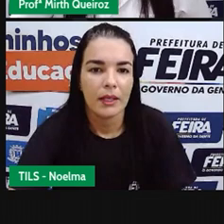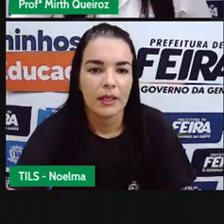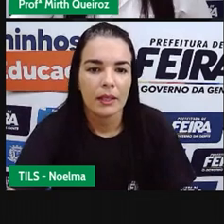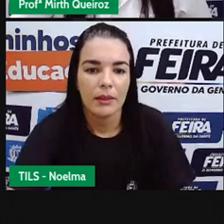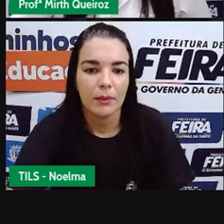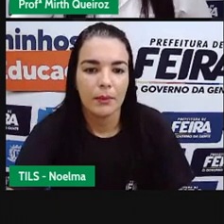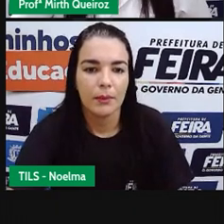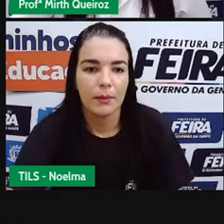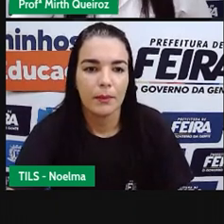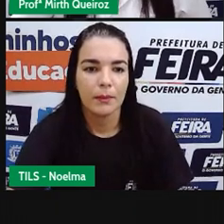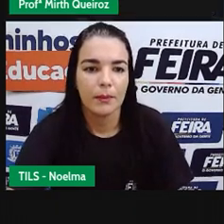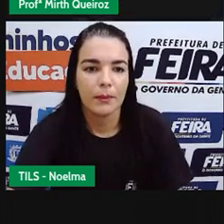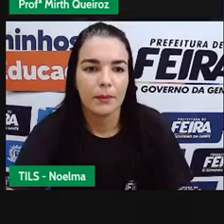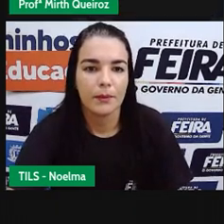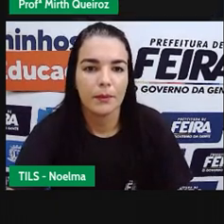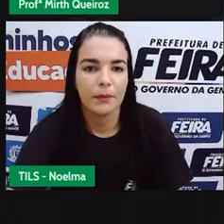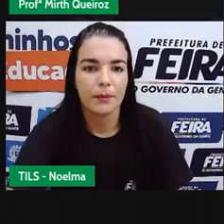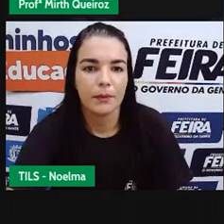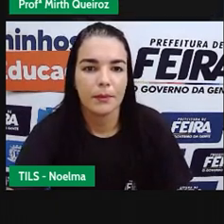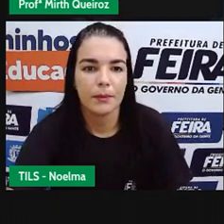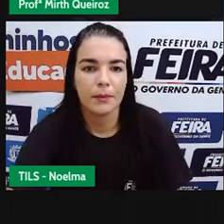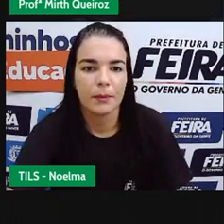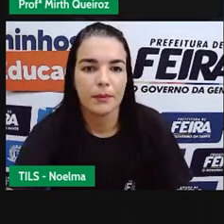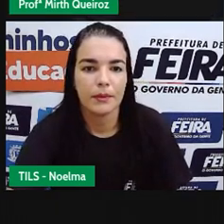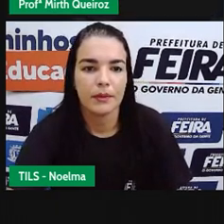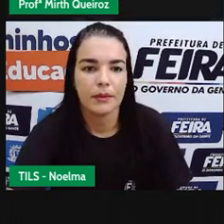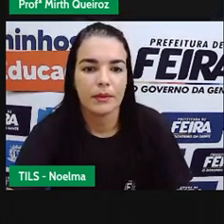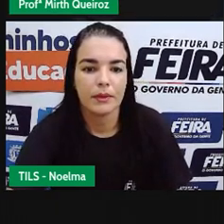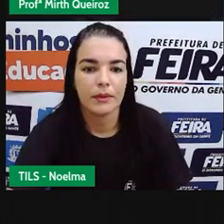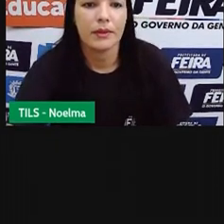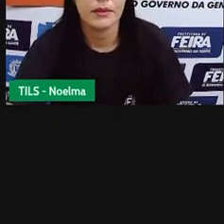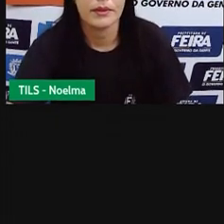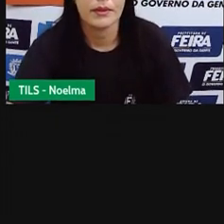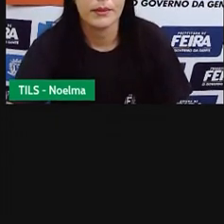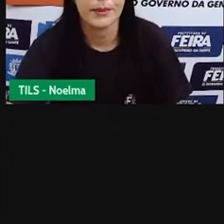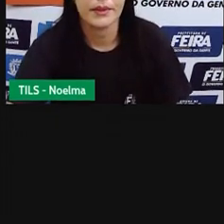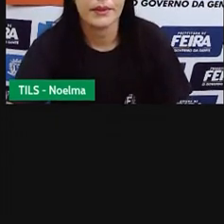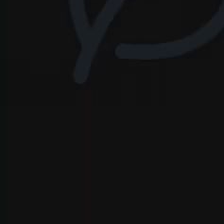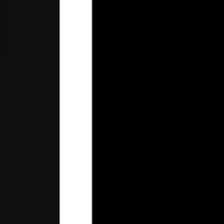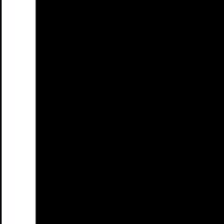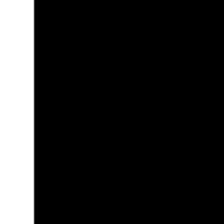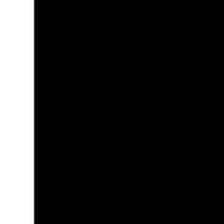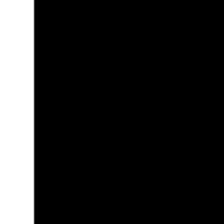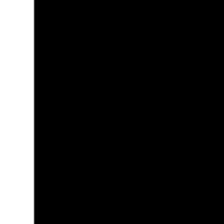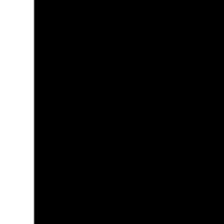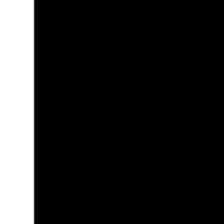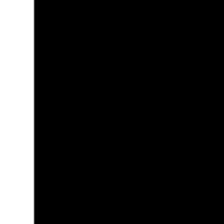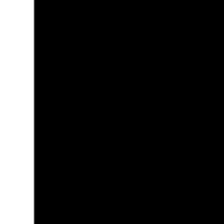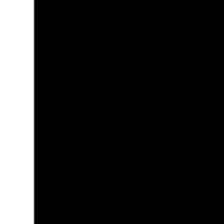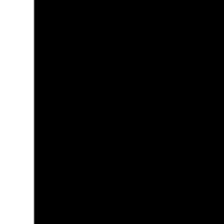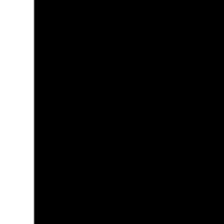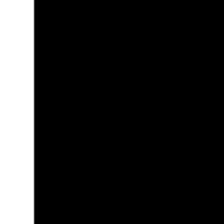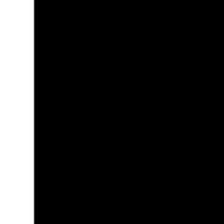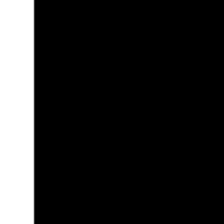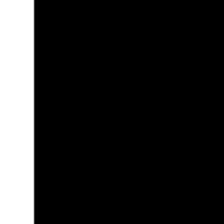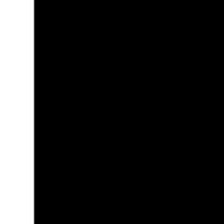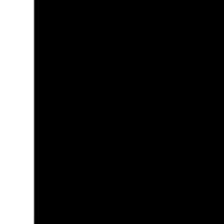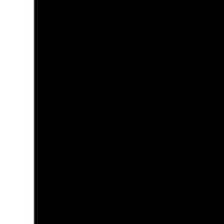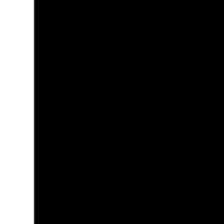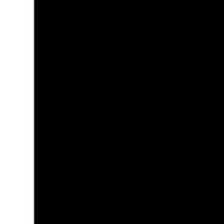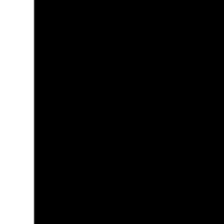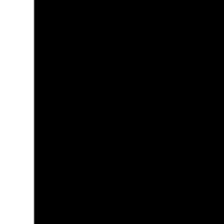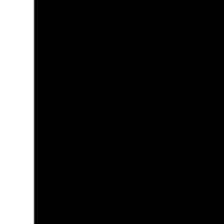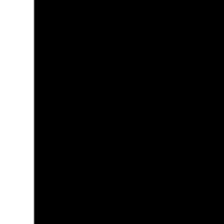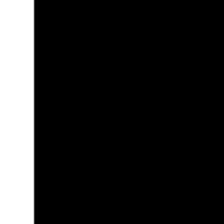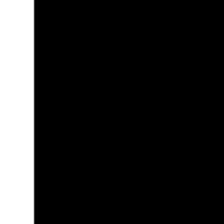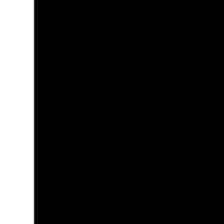Olá, tudo bem com você? Na aula de hoje, a gente vai falar sobre os discursos direto e indireto. Vamos compreender as características